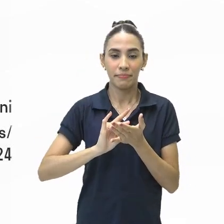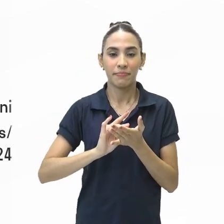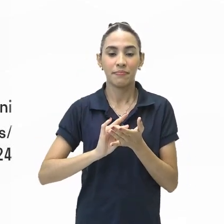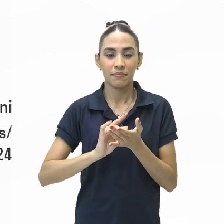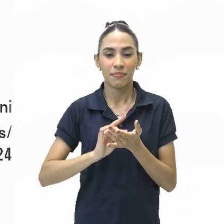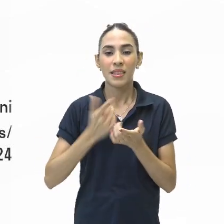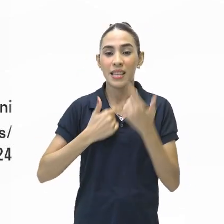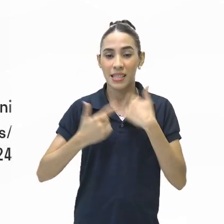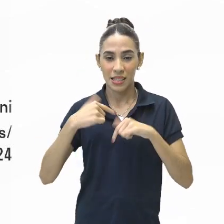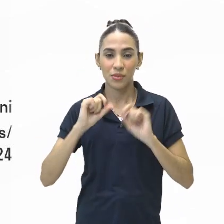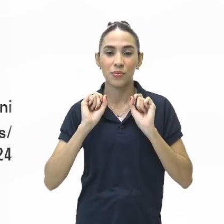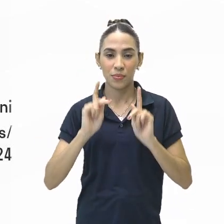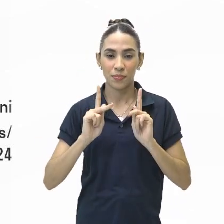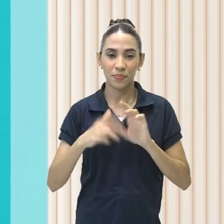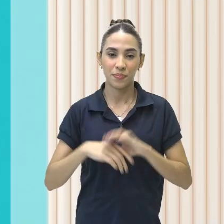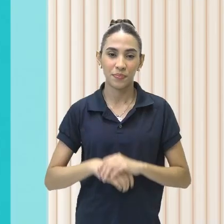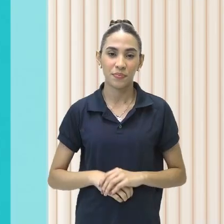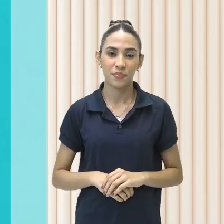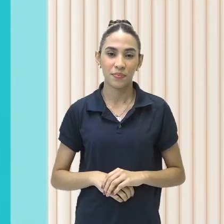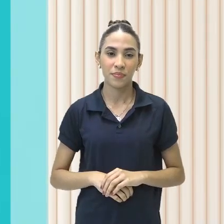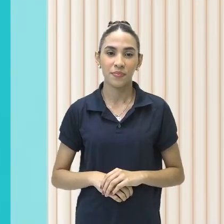antigo desejo.